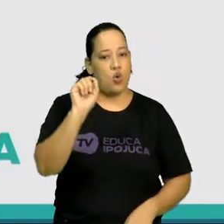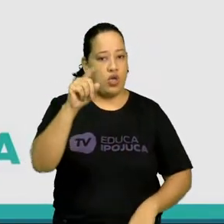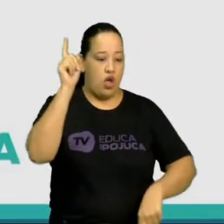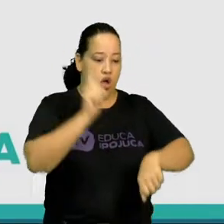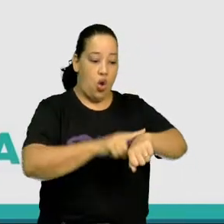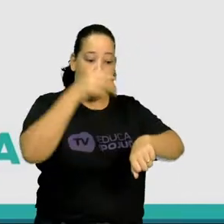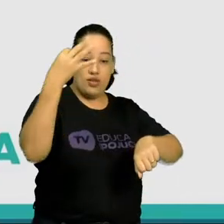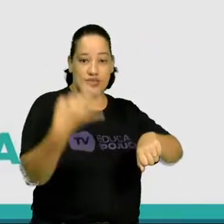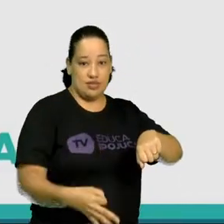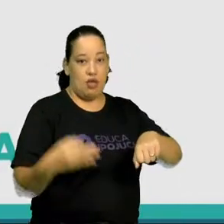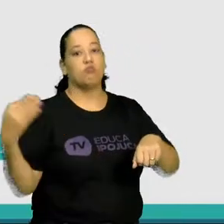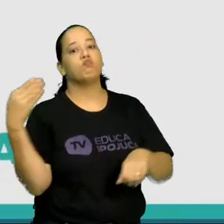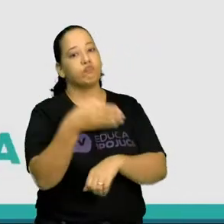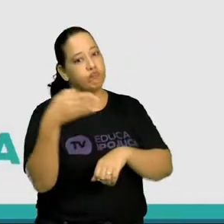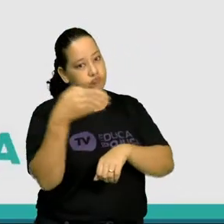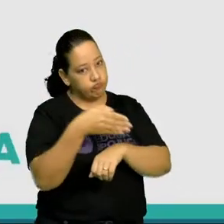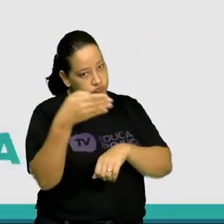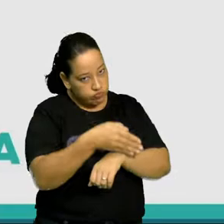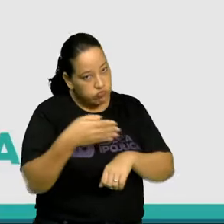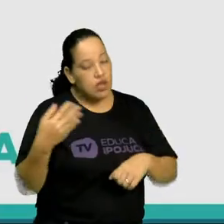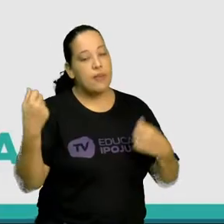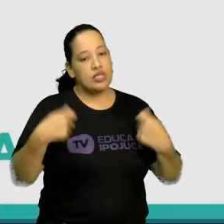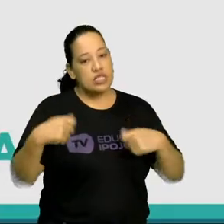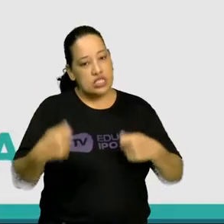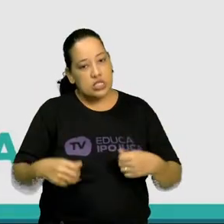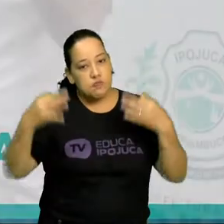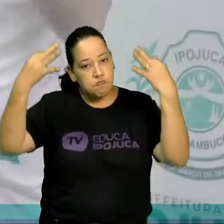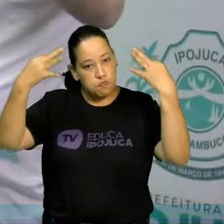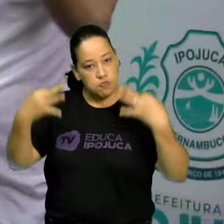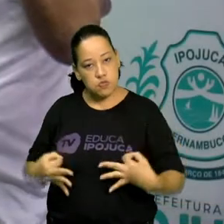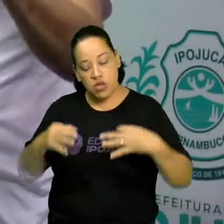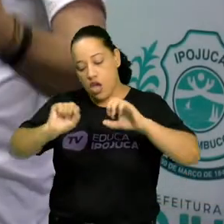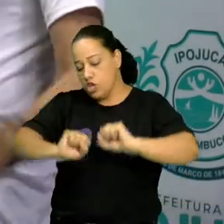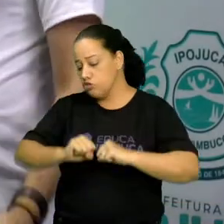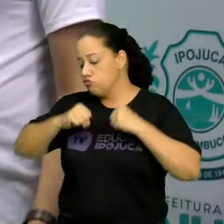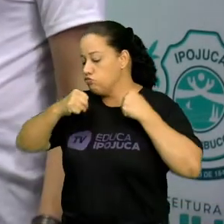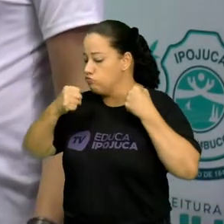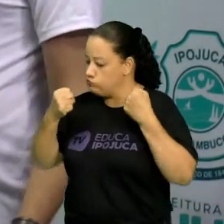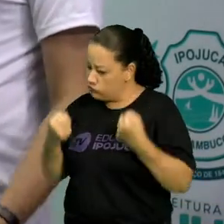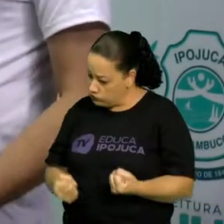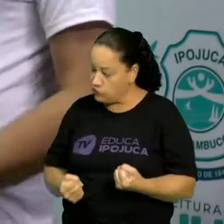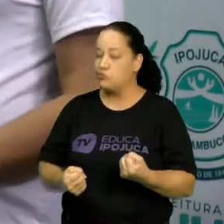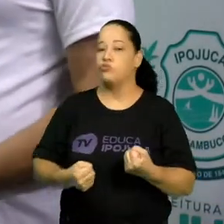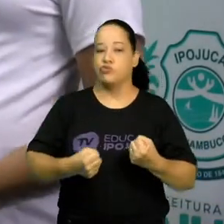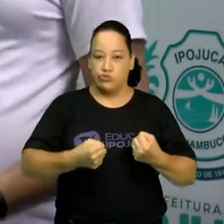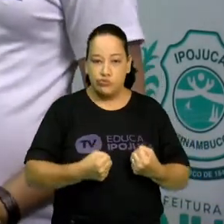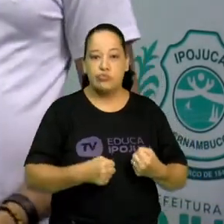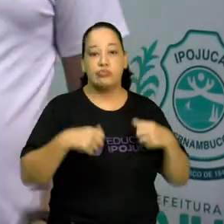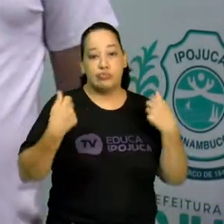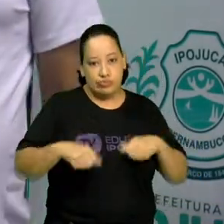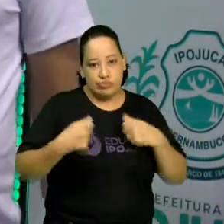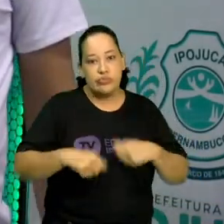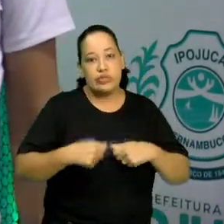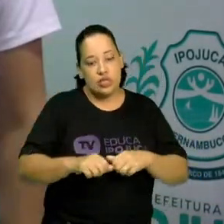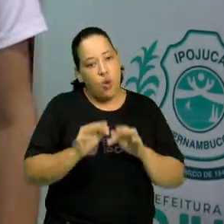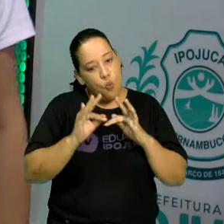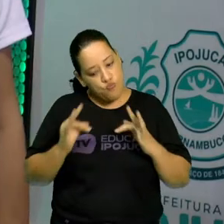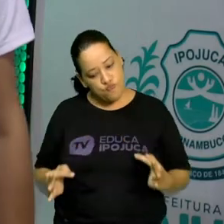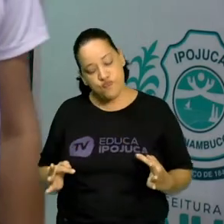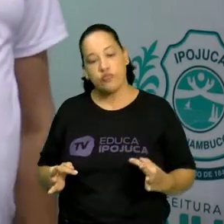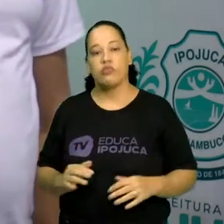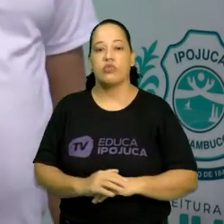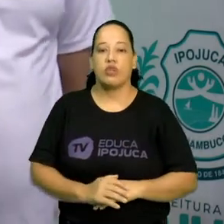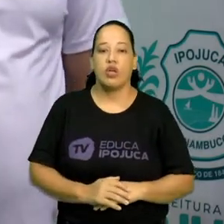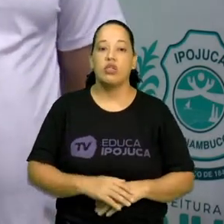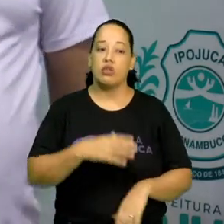Pontualidade, assiduidade, disciplina, esforço e humildade. Gente, o teatro é